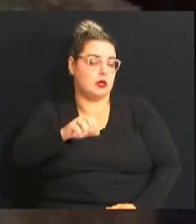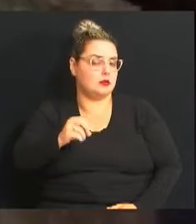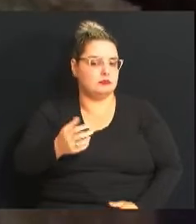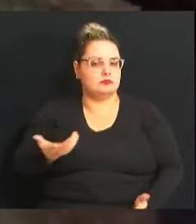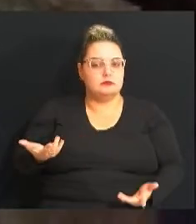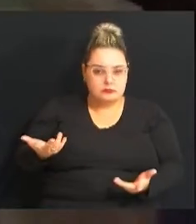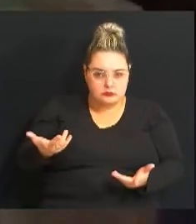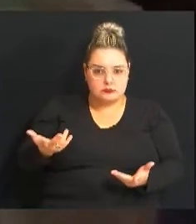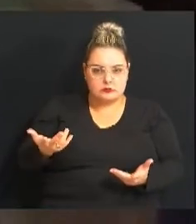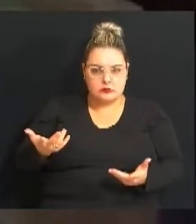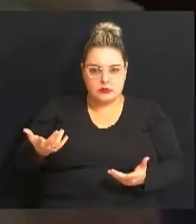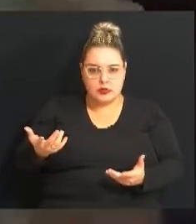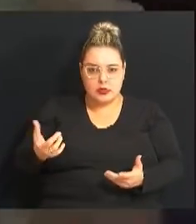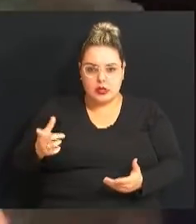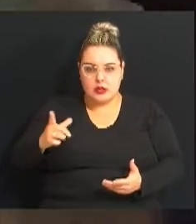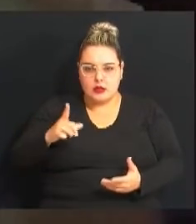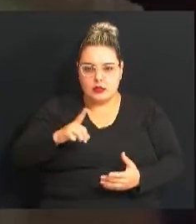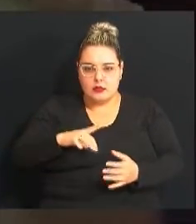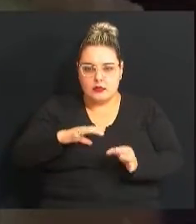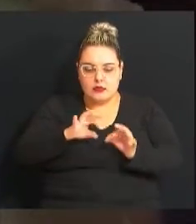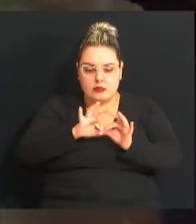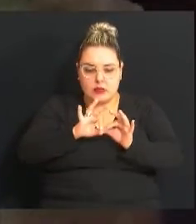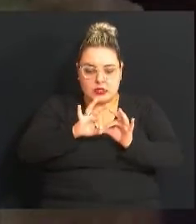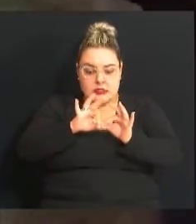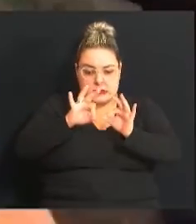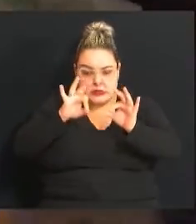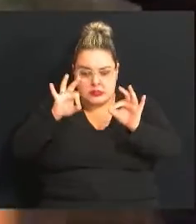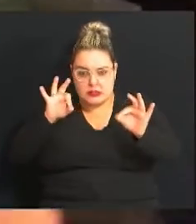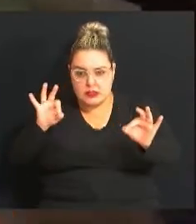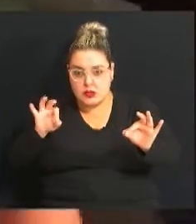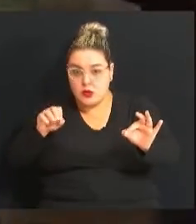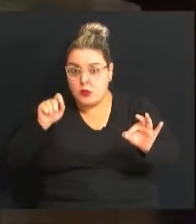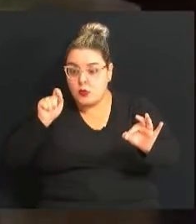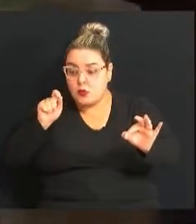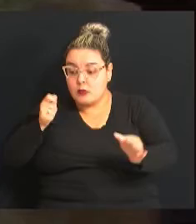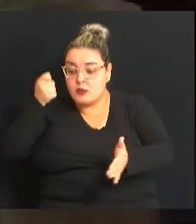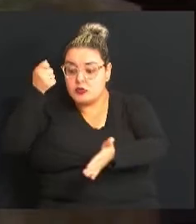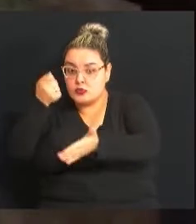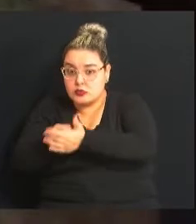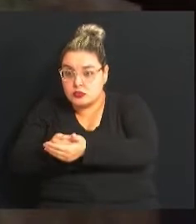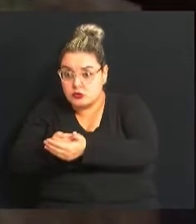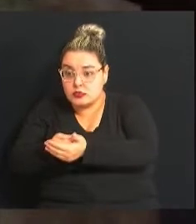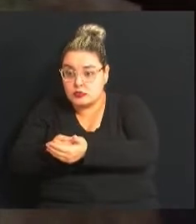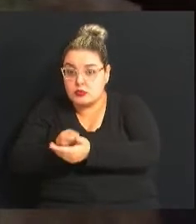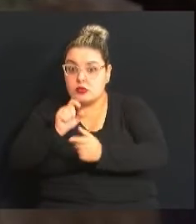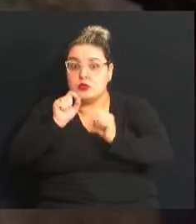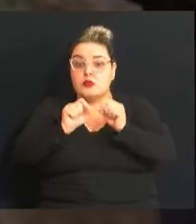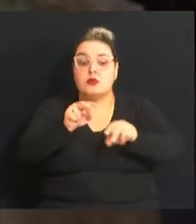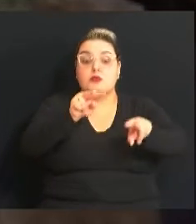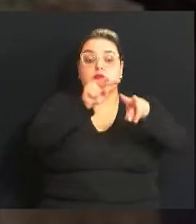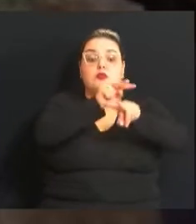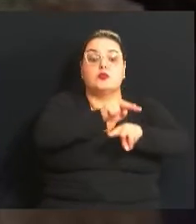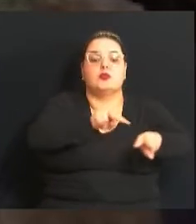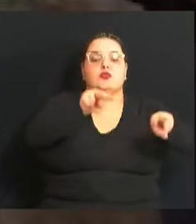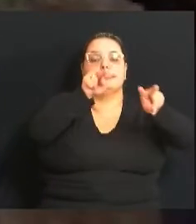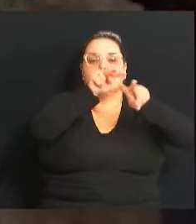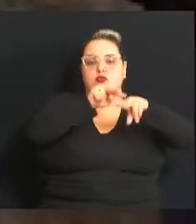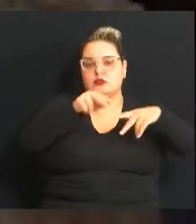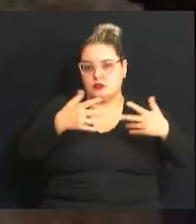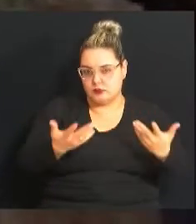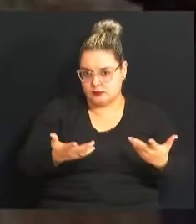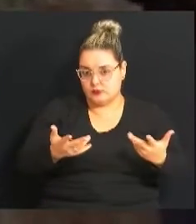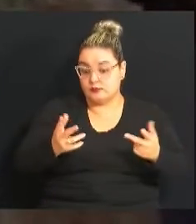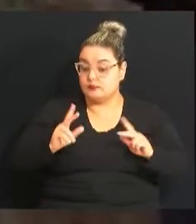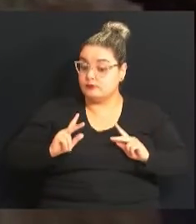um abismo entre o que eu posso concretizar e o que eu posso visualizar com os meus olhos. E a humanidade